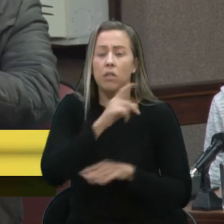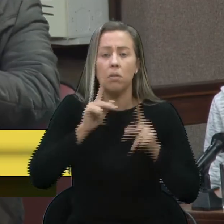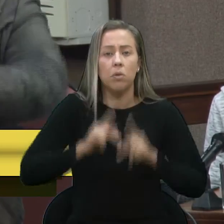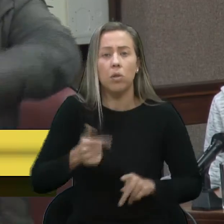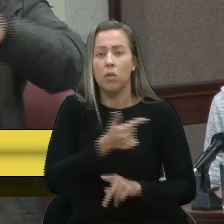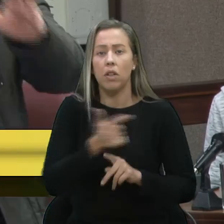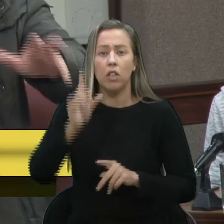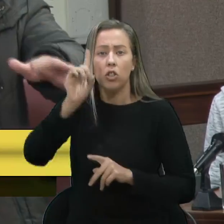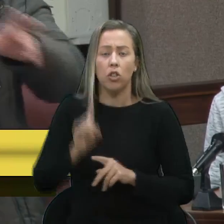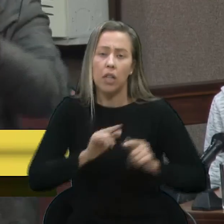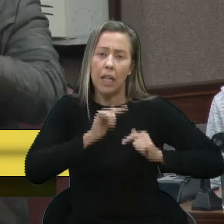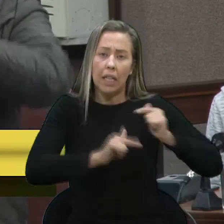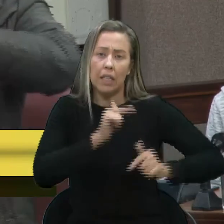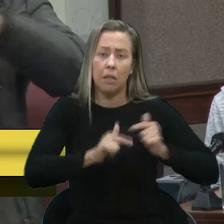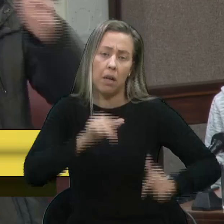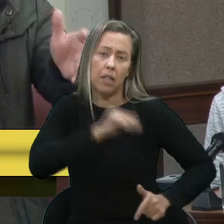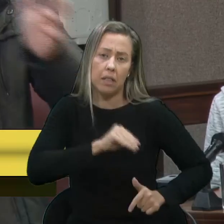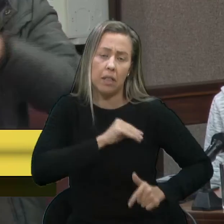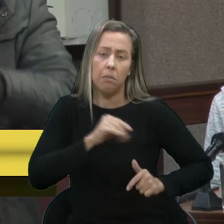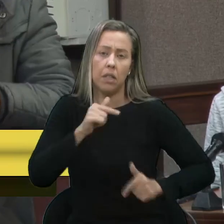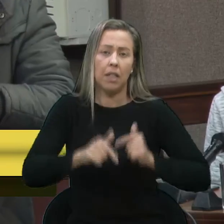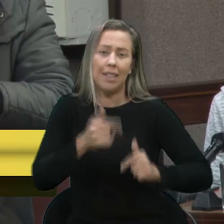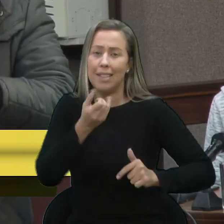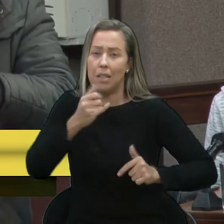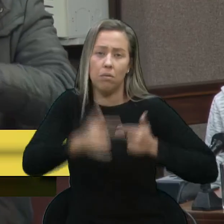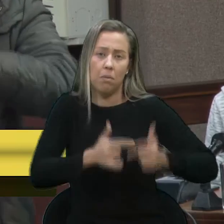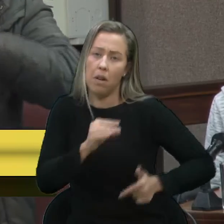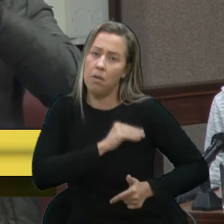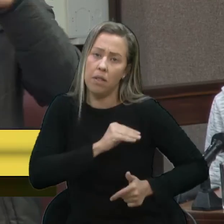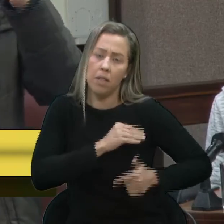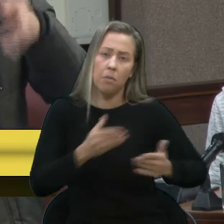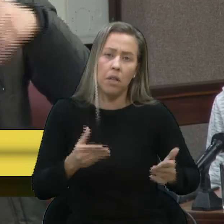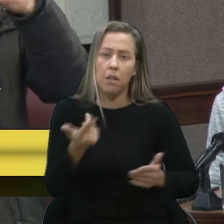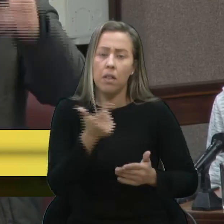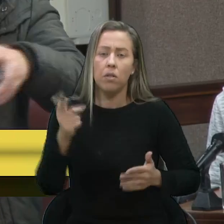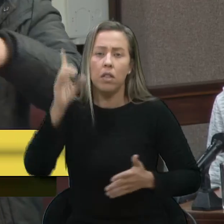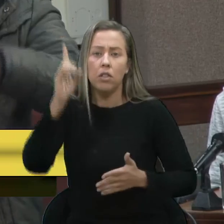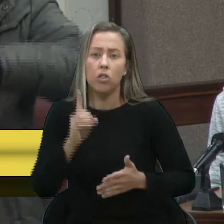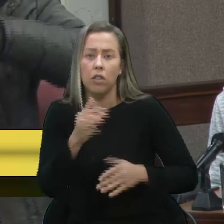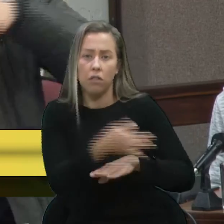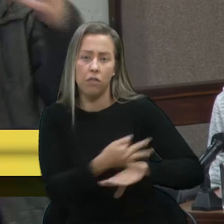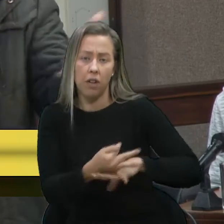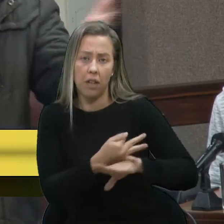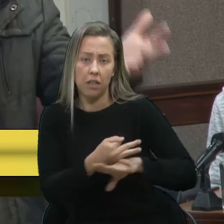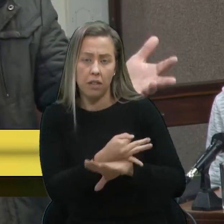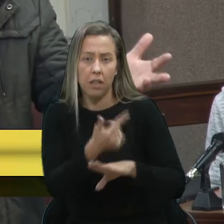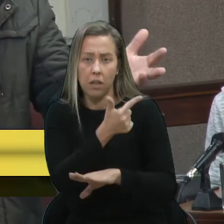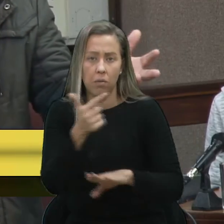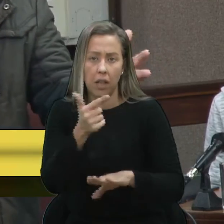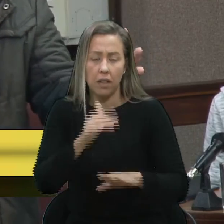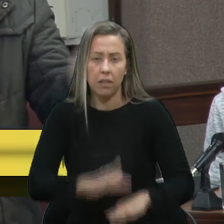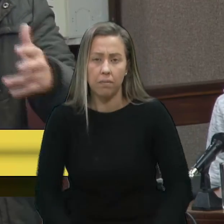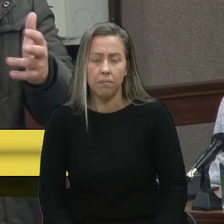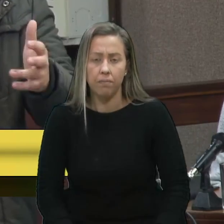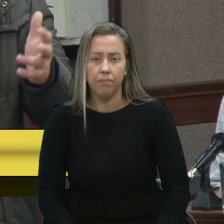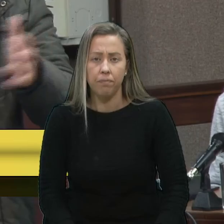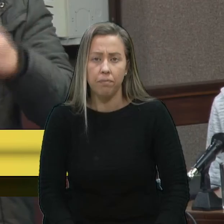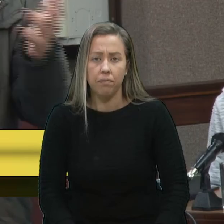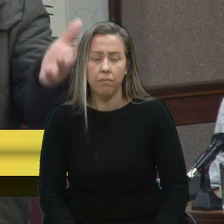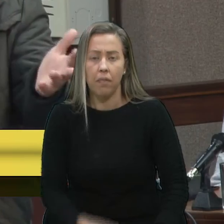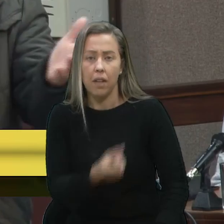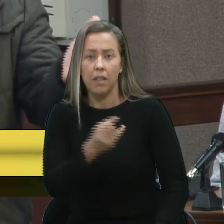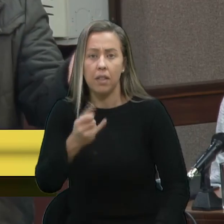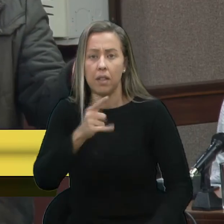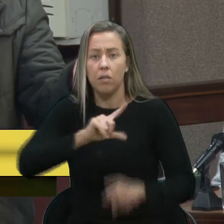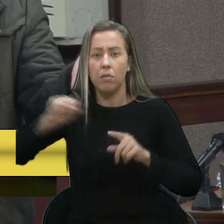não têm direito nenhum. Trabalha, recebe, não trabalha, não recebe. Mas também não tem o direito de férias, nada, porque se não tem, não tem. Não, se tu não sabe